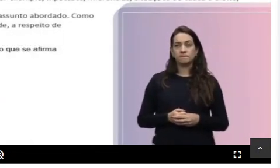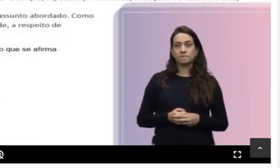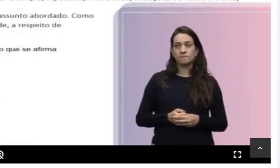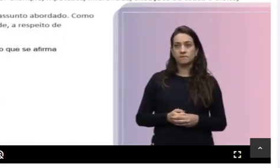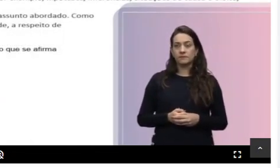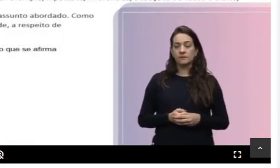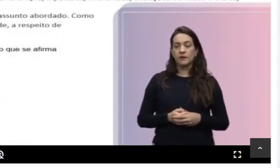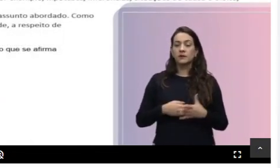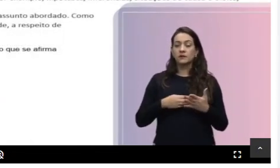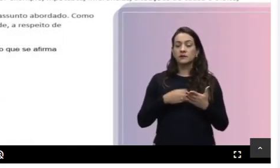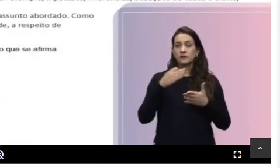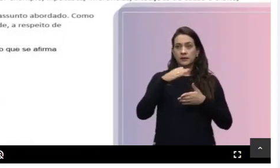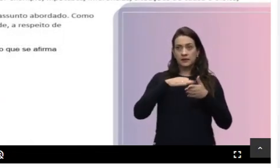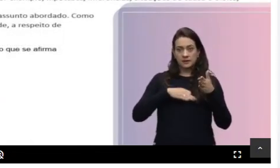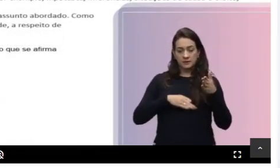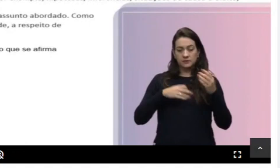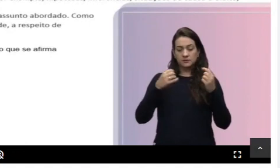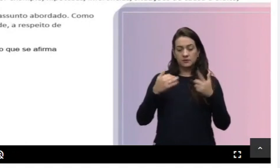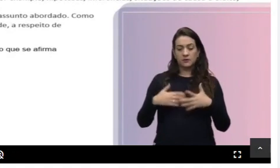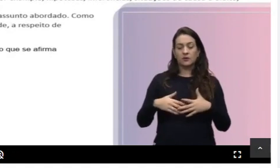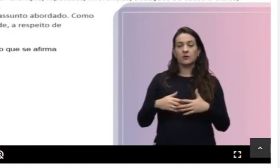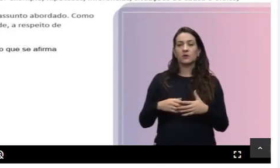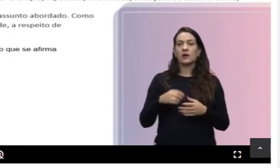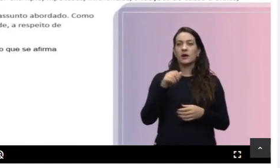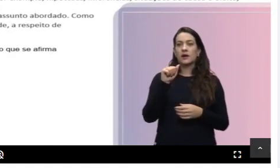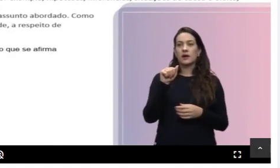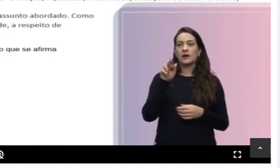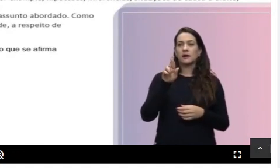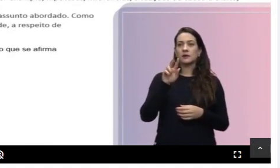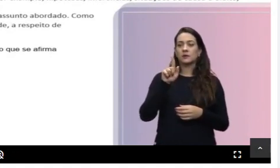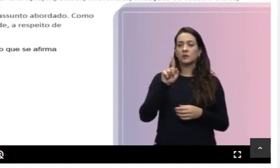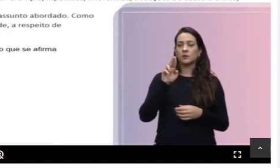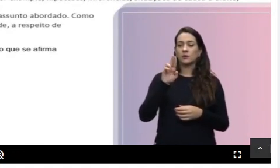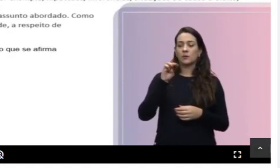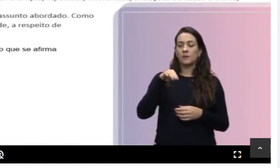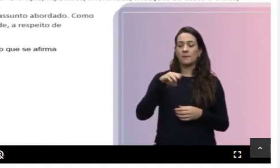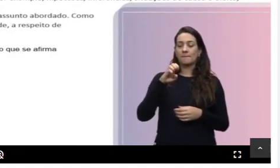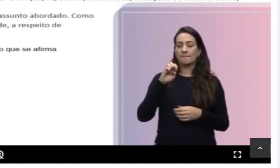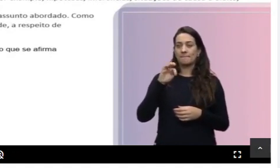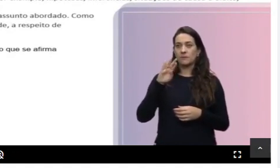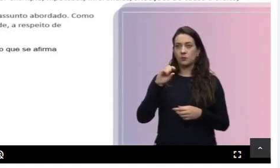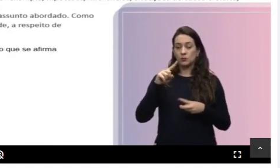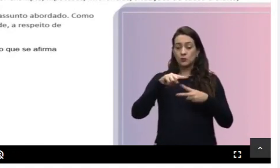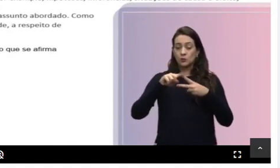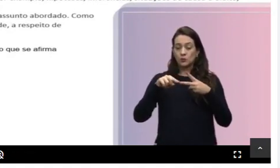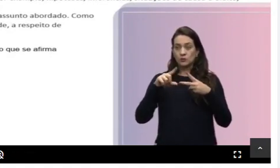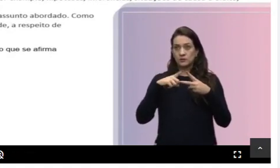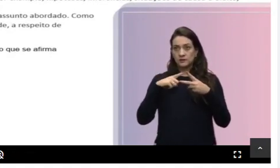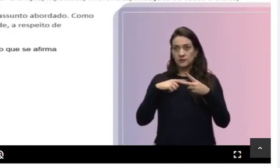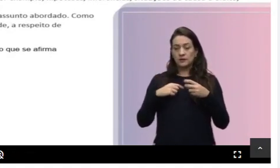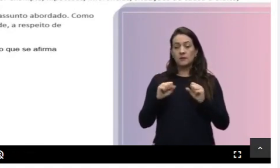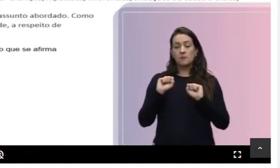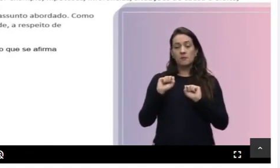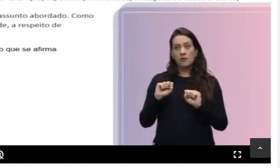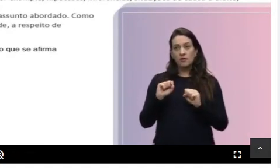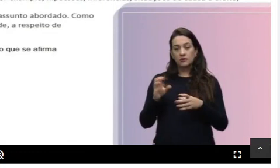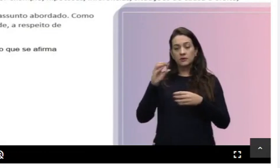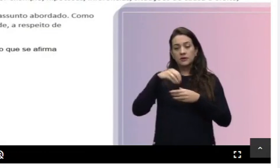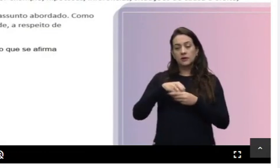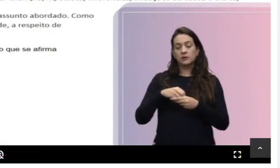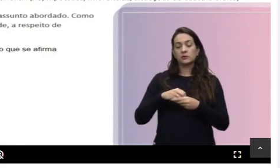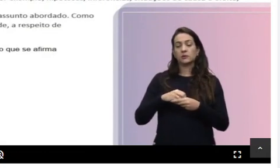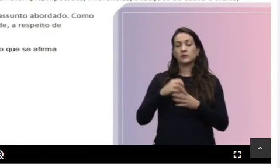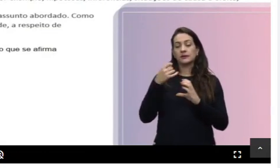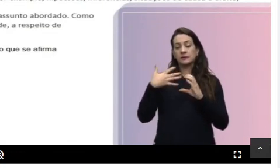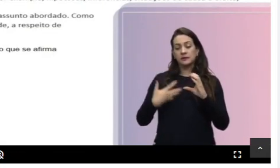Considerando as especificidades do argumento concreto ou por exemplificação, podem ser incluídas nesse tipo de argumento as